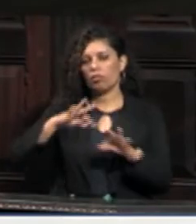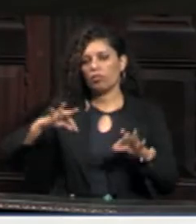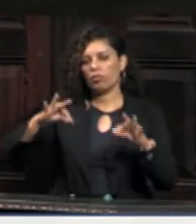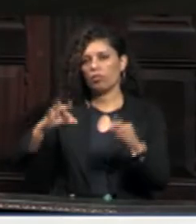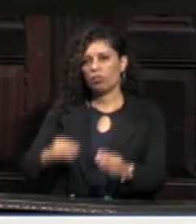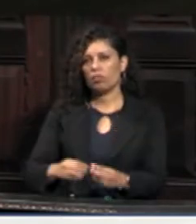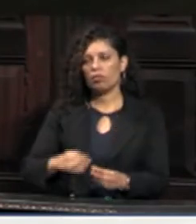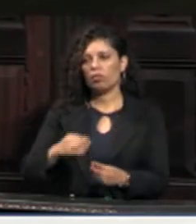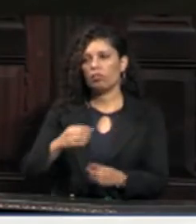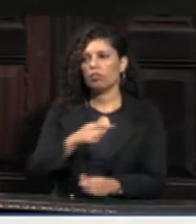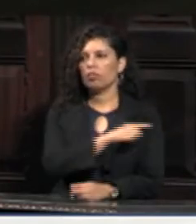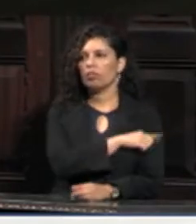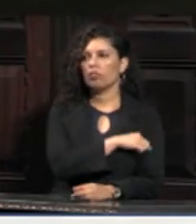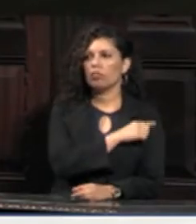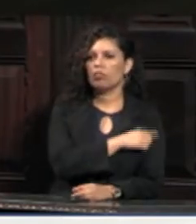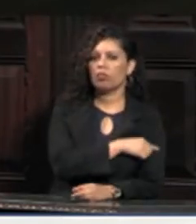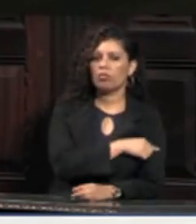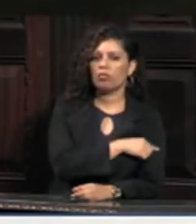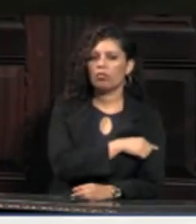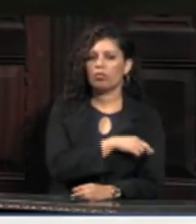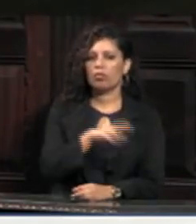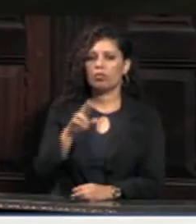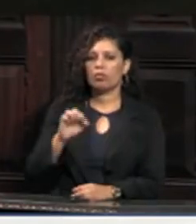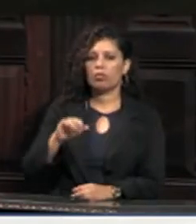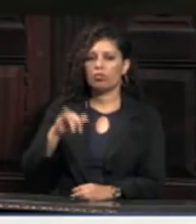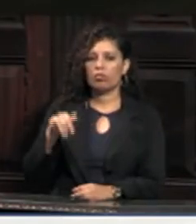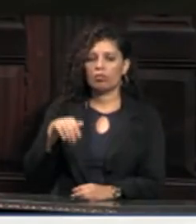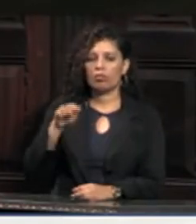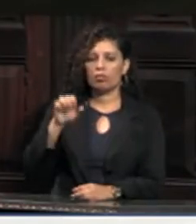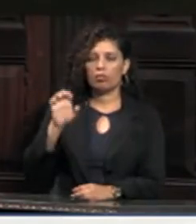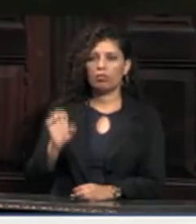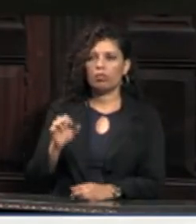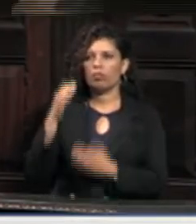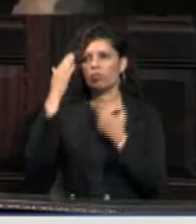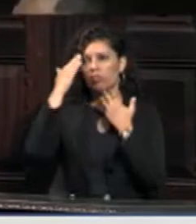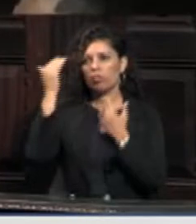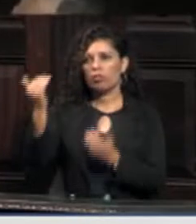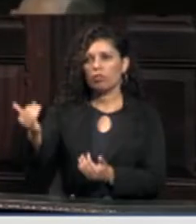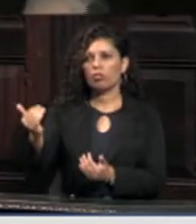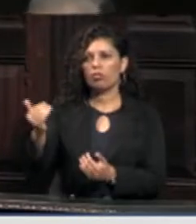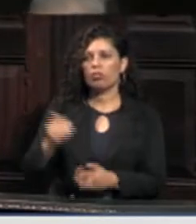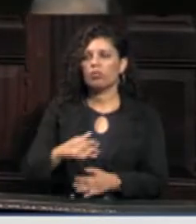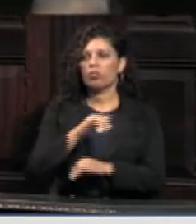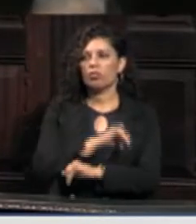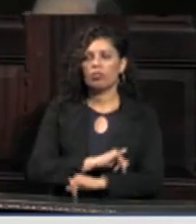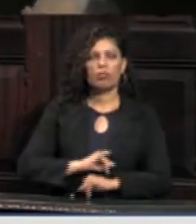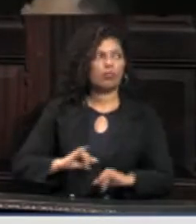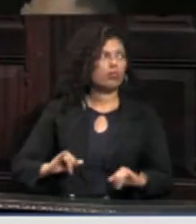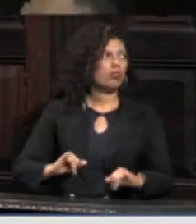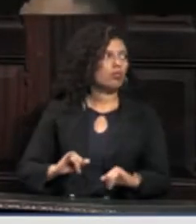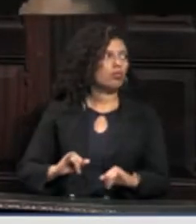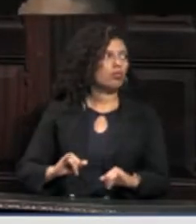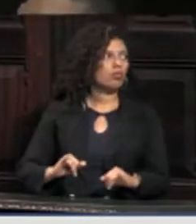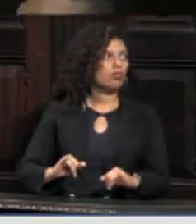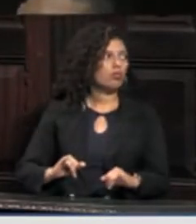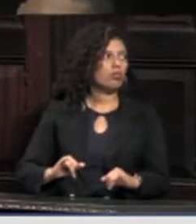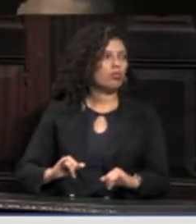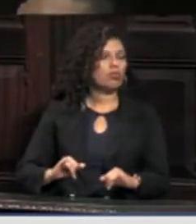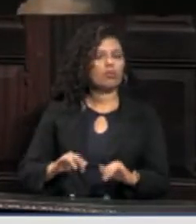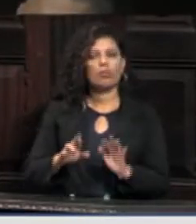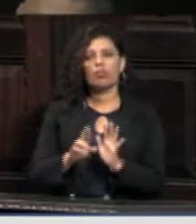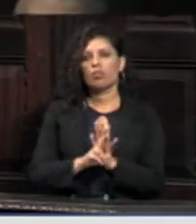enfermeira Regiane, tá? Muito obrigado, a deputada enfermeira Regiane. há sobre a mesa os seguintes